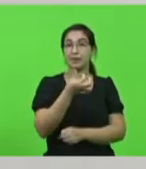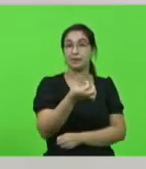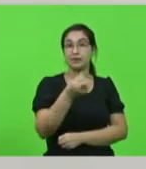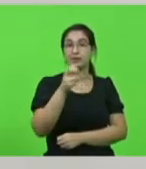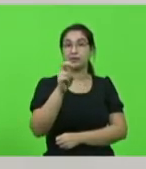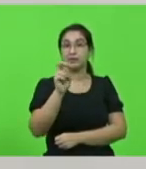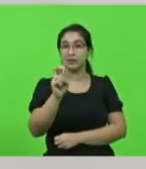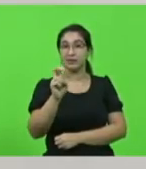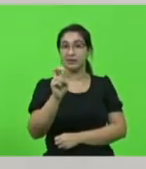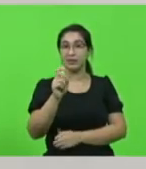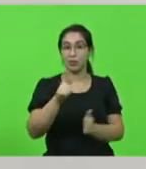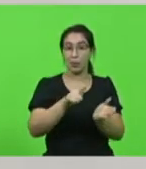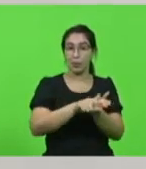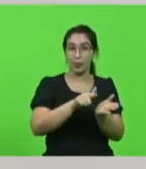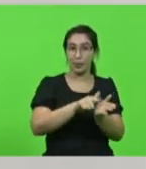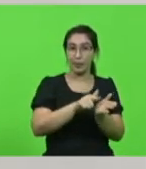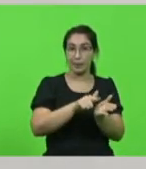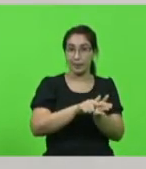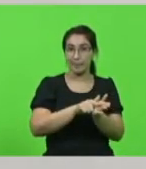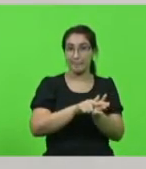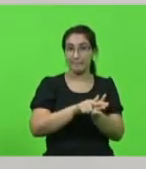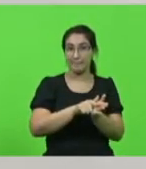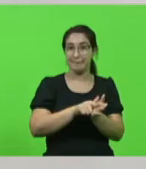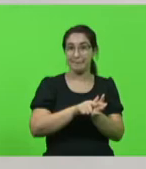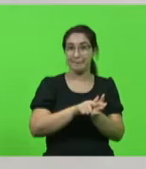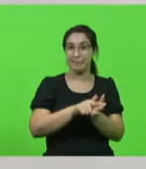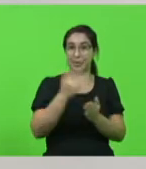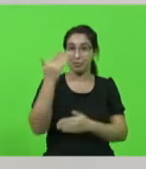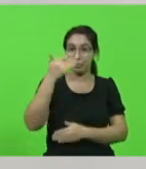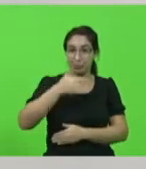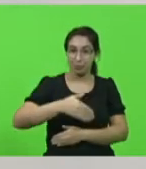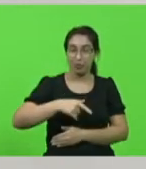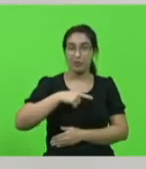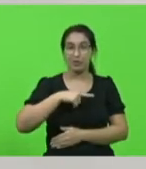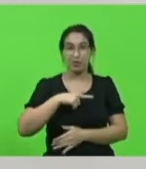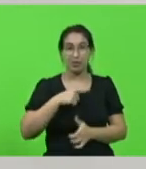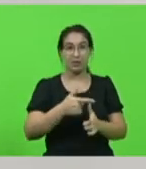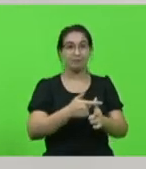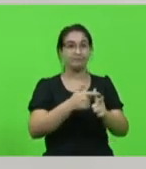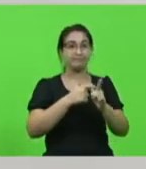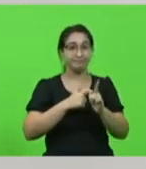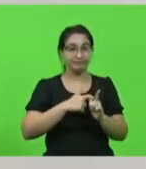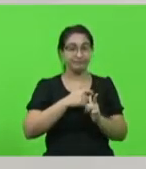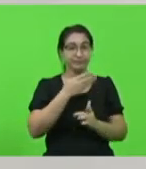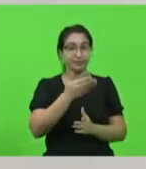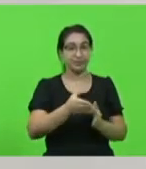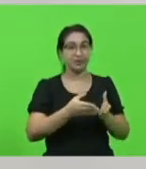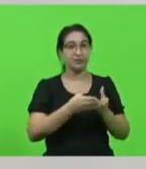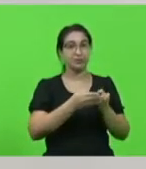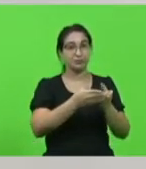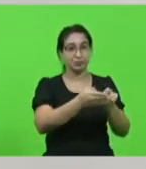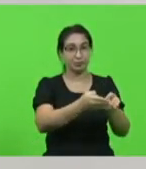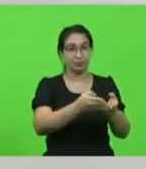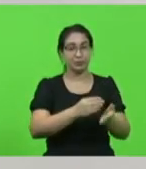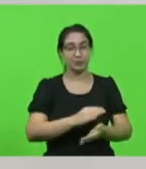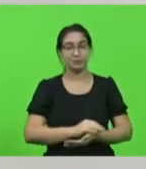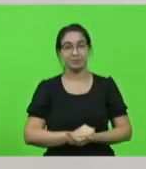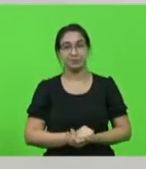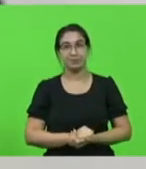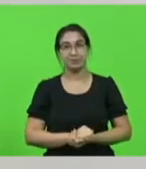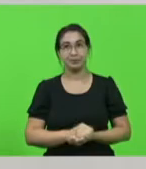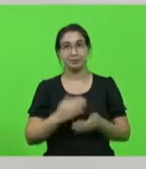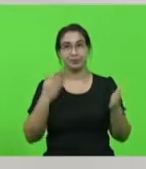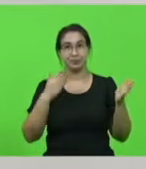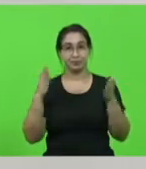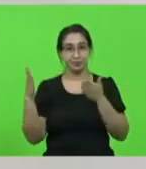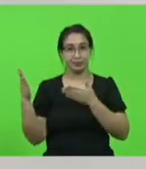empresa está devendo para o Porto de São Francisco. Pode passar a primeira